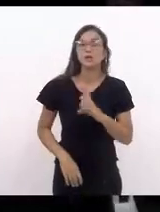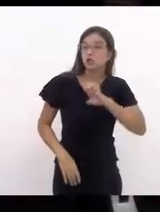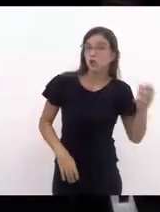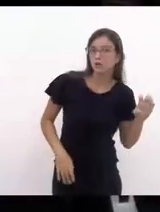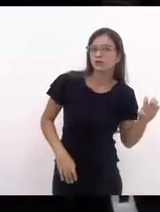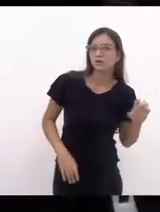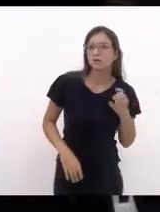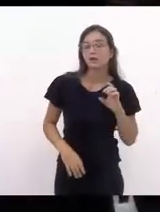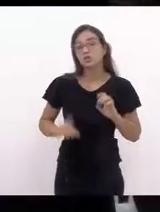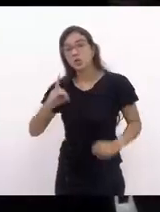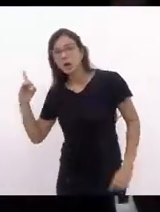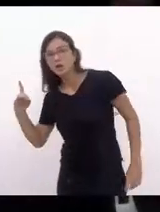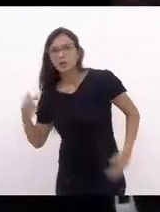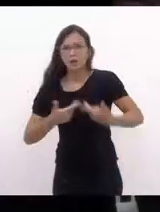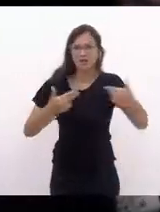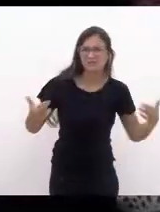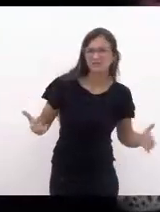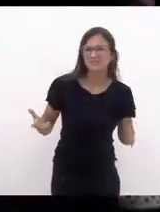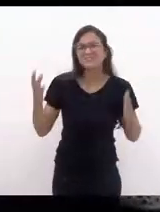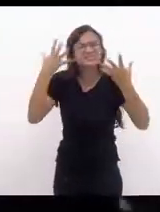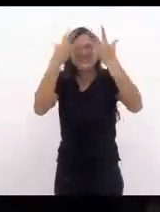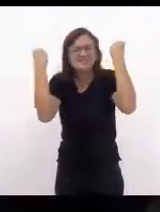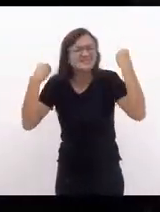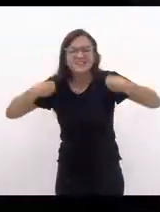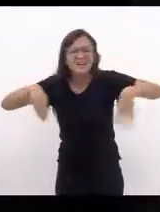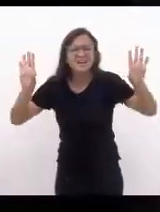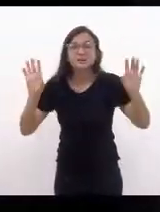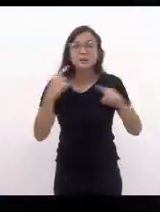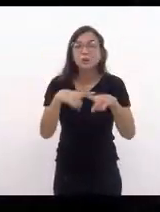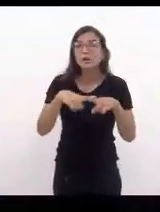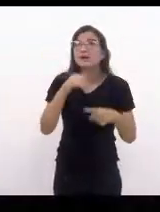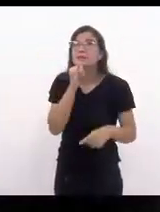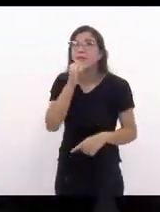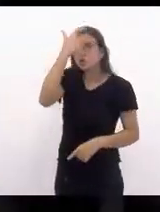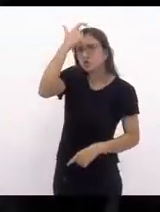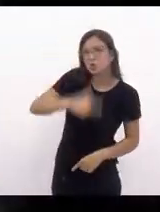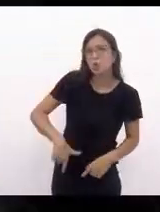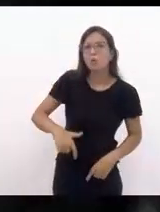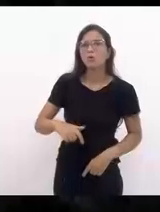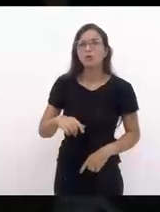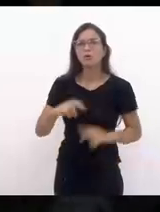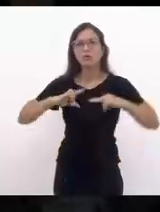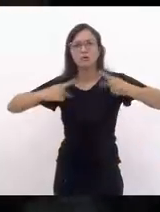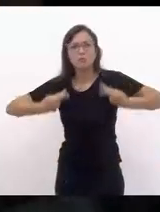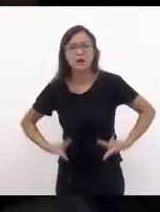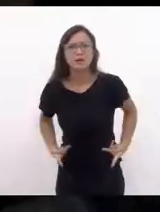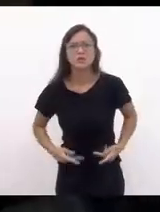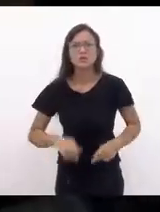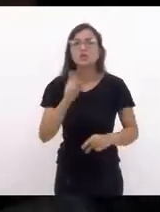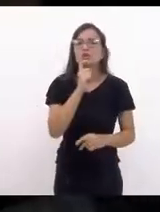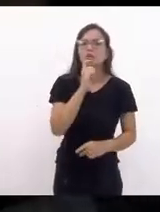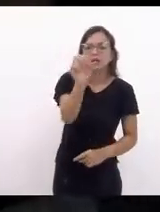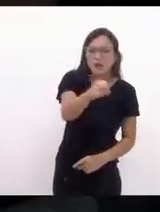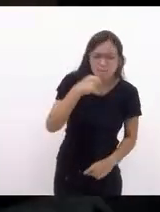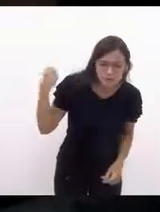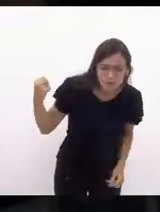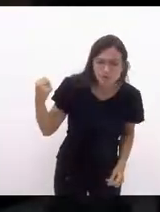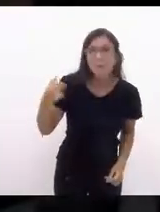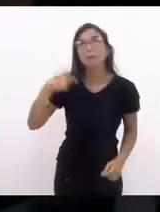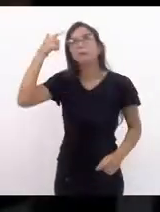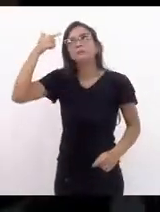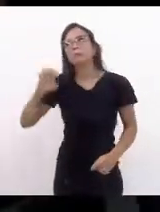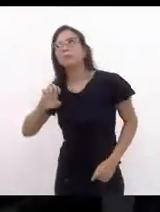o ser humano na hora de abrir a geladeira ele não está preocupado se ele é direito esquerdo não o policial militar o